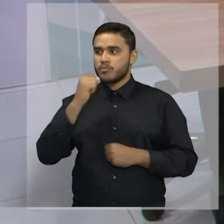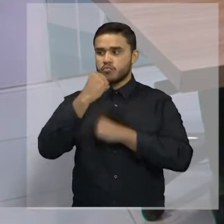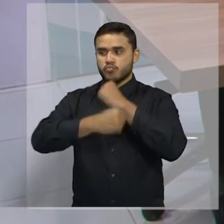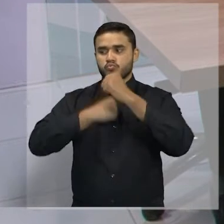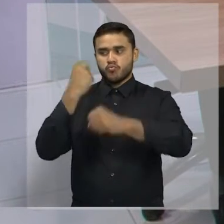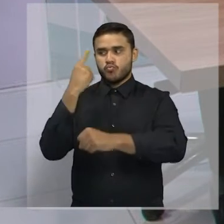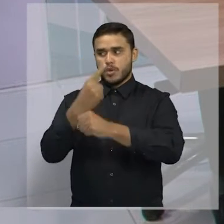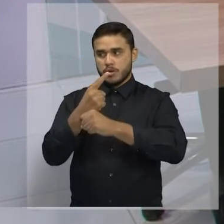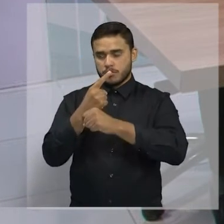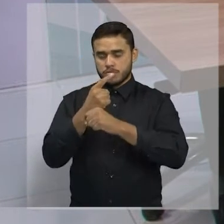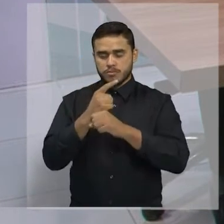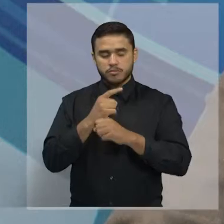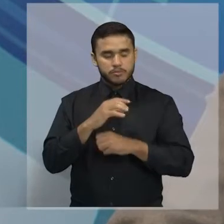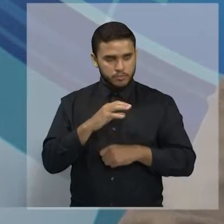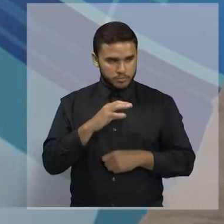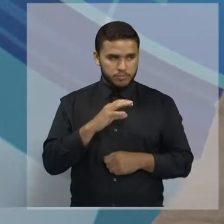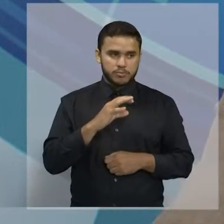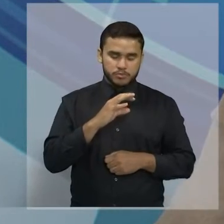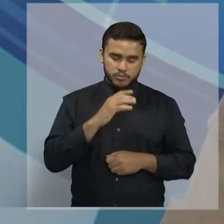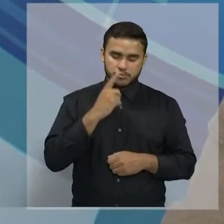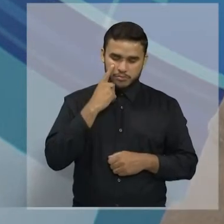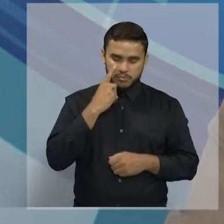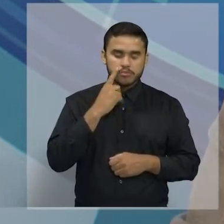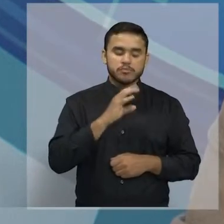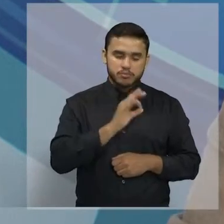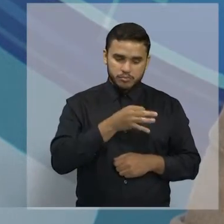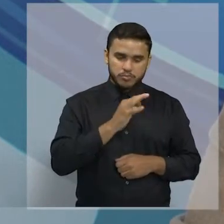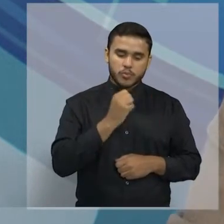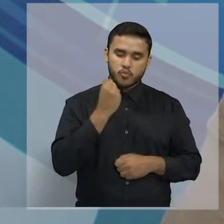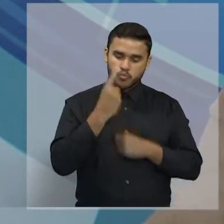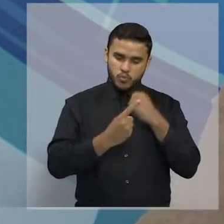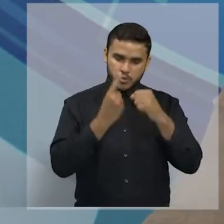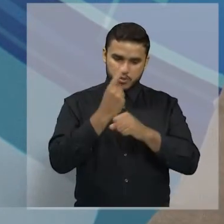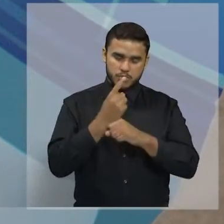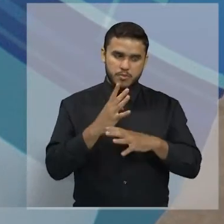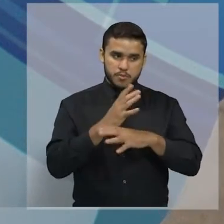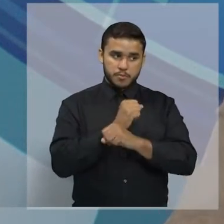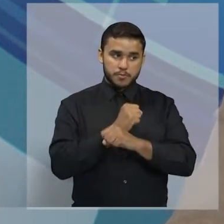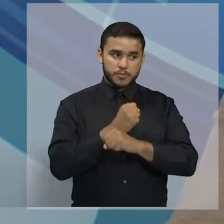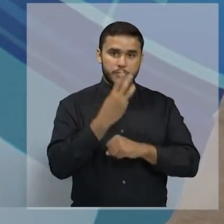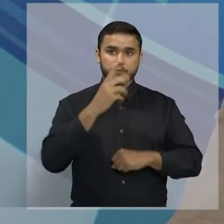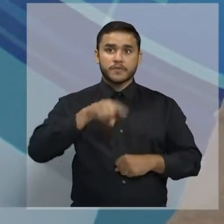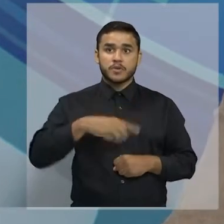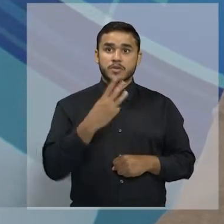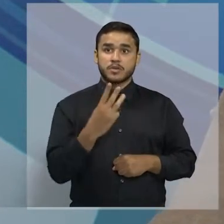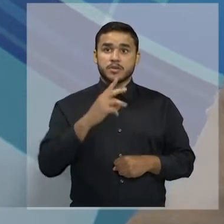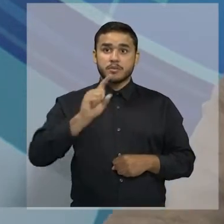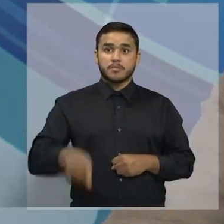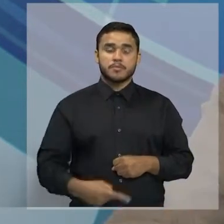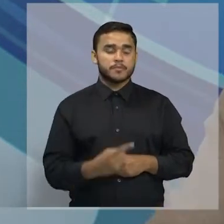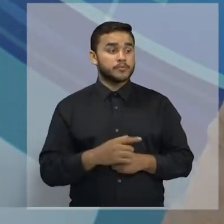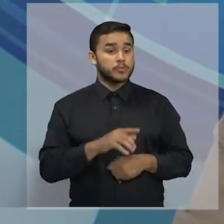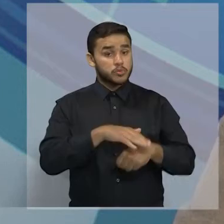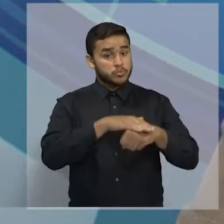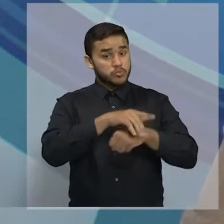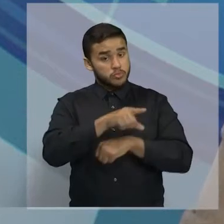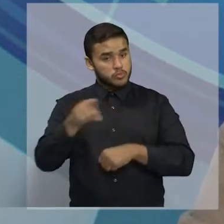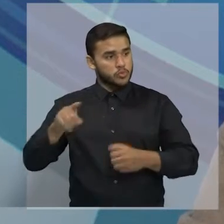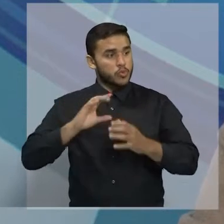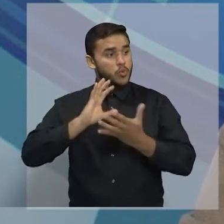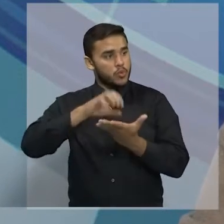Ano. 3,3. Como é que é feito esse rateio? Os servidores contribuem com 700